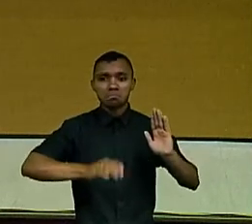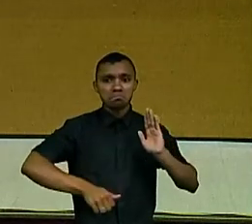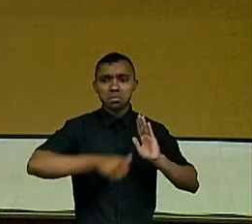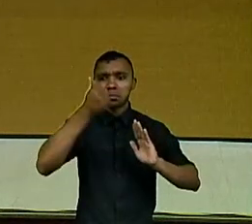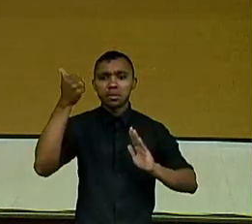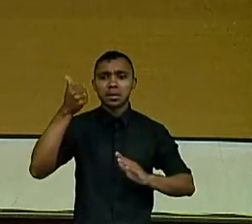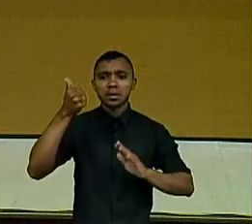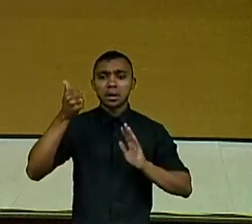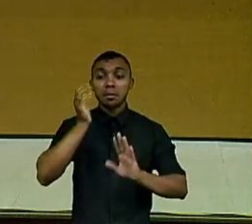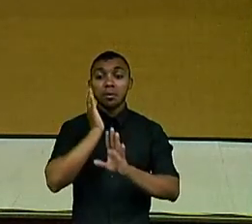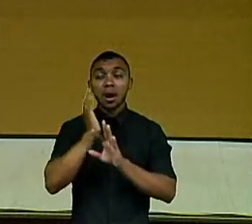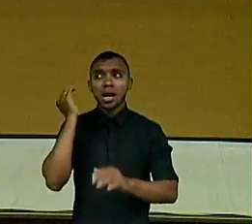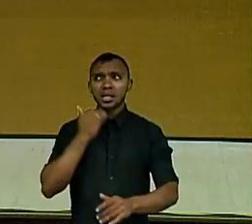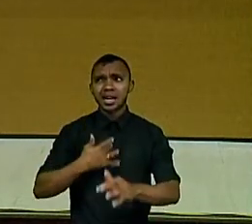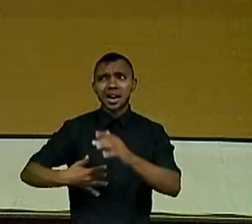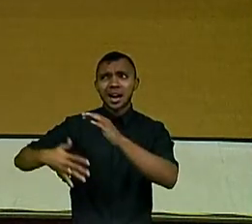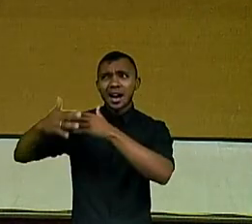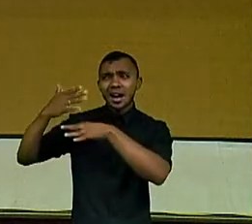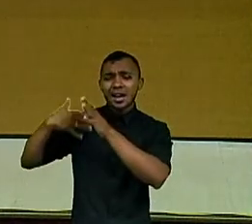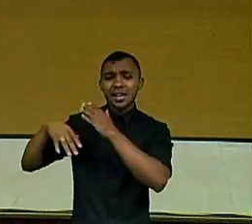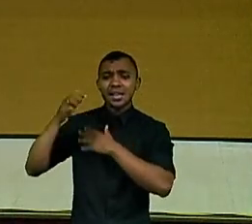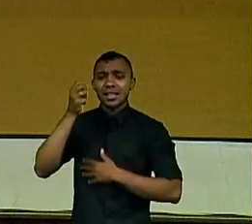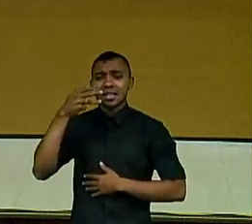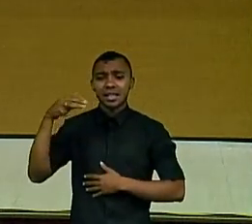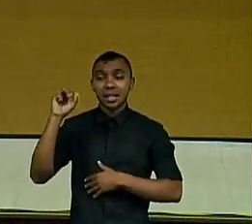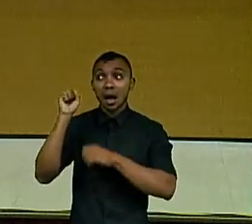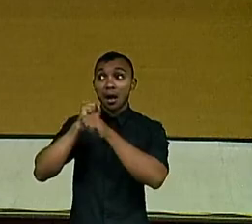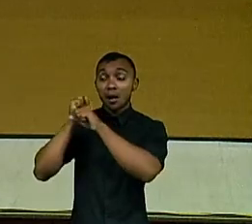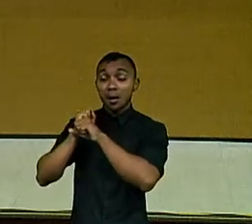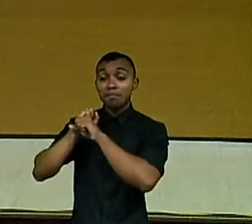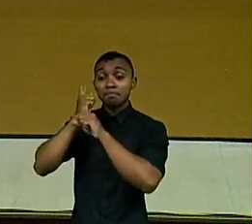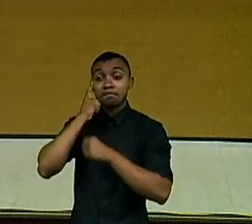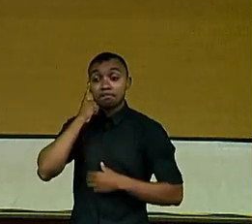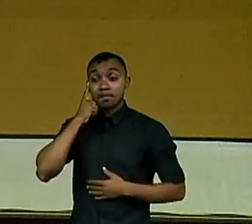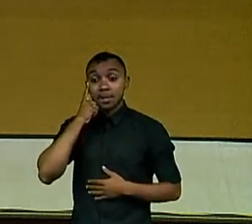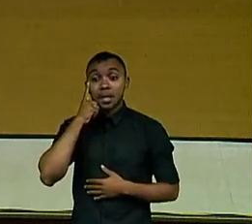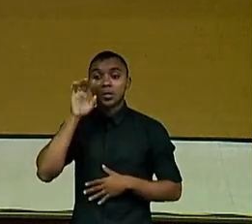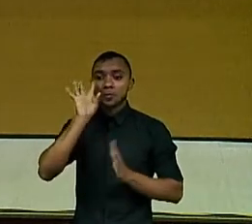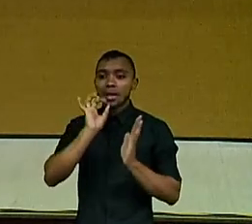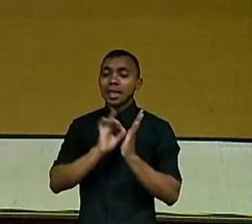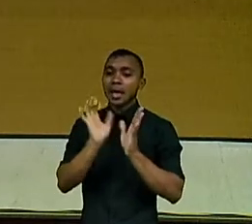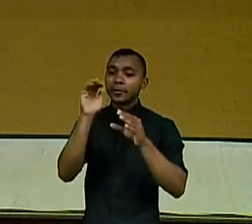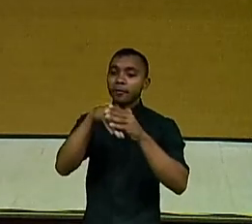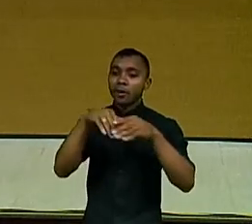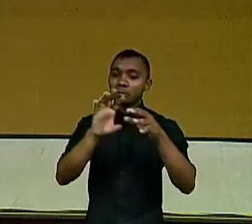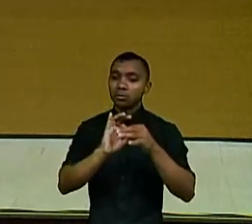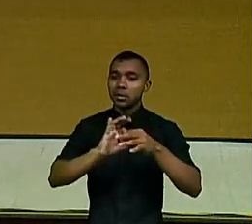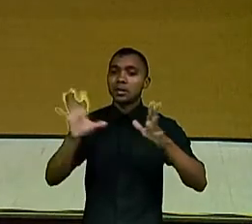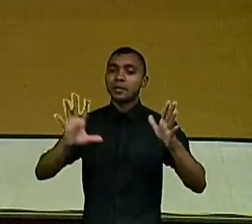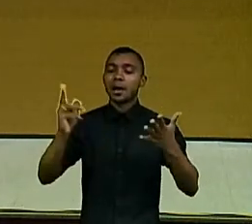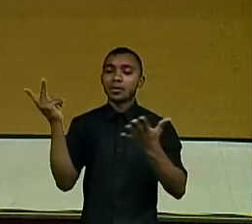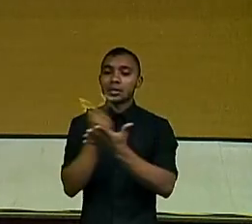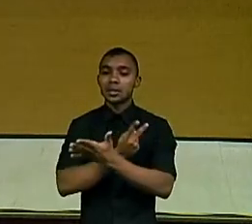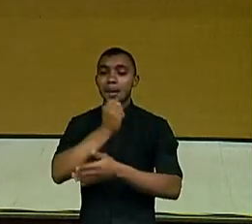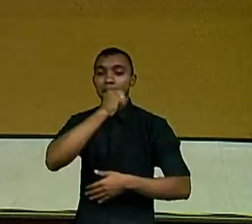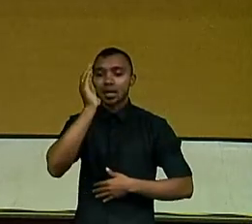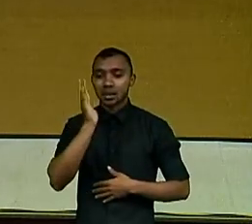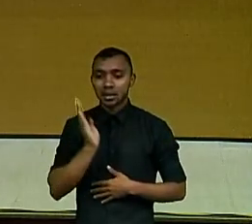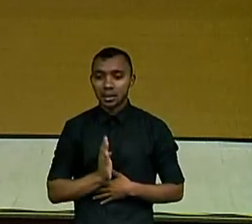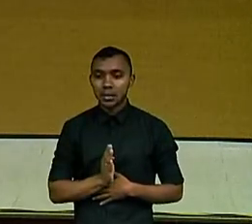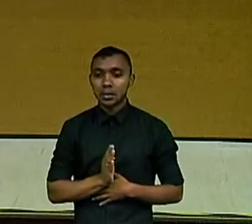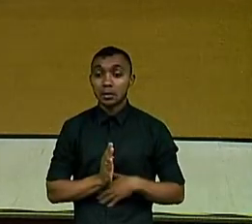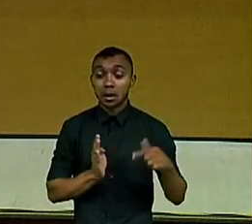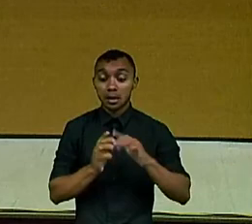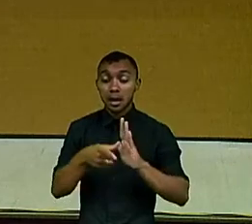30 anos a última eleição direta que aconteceu antes da